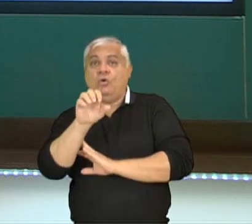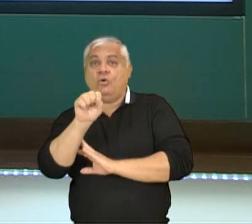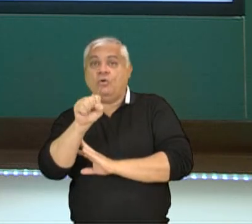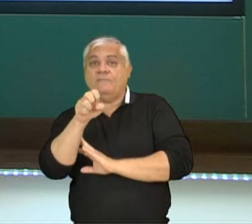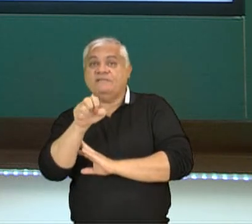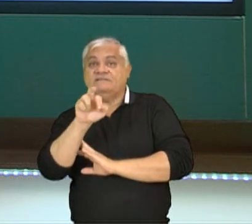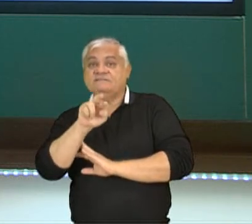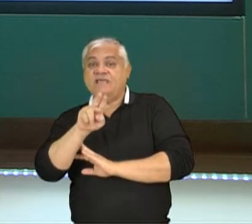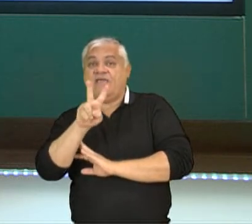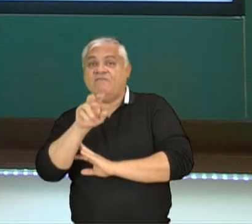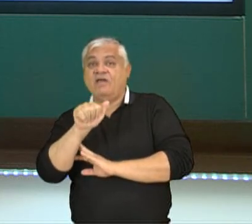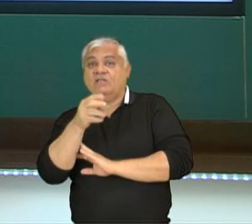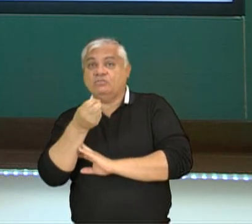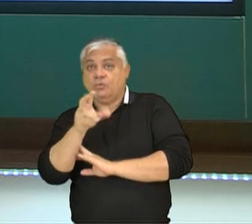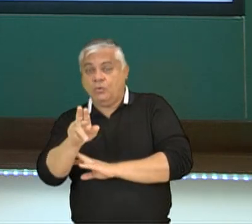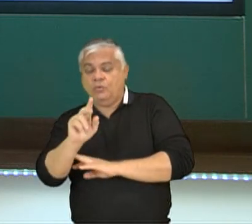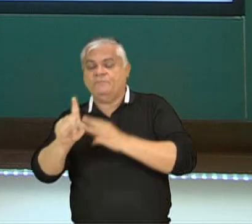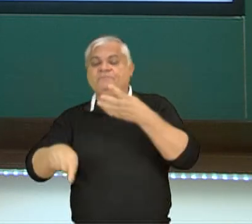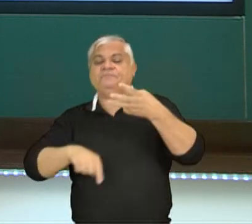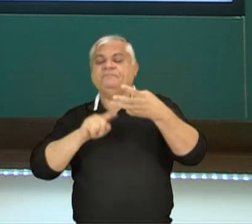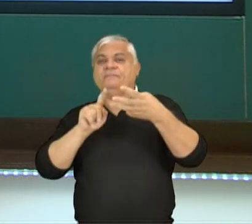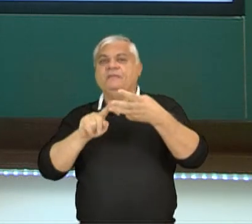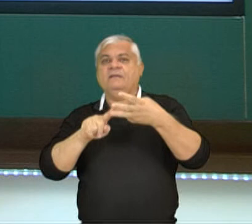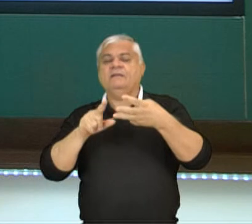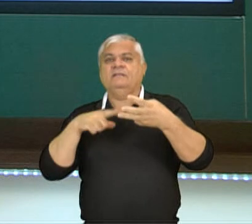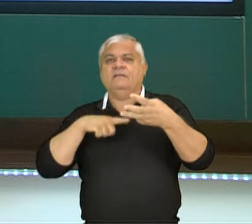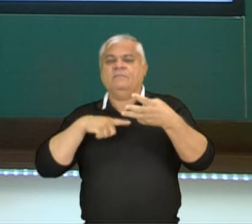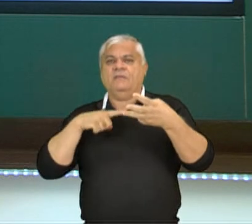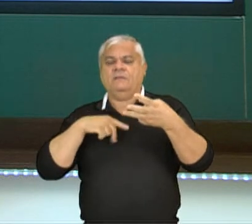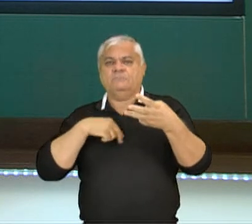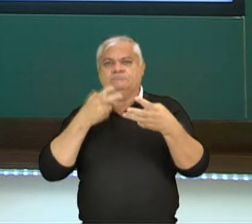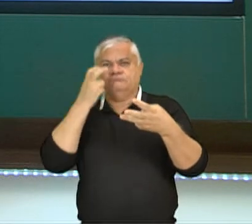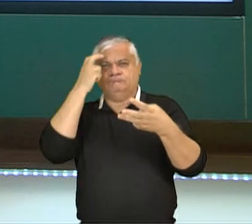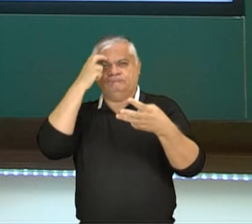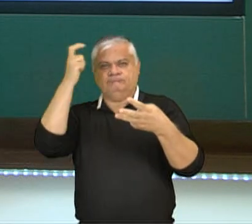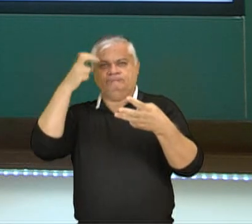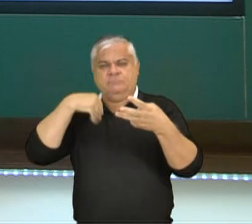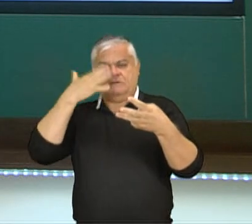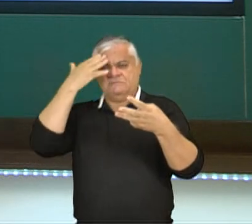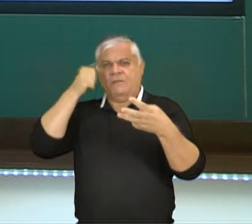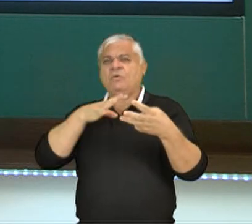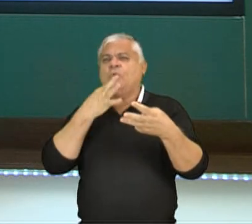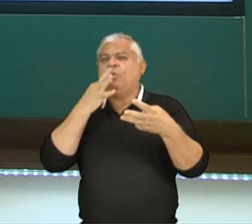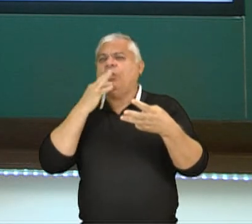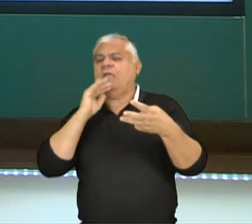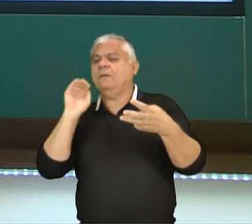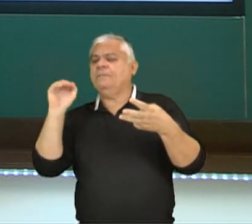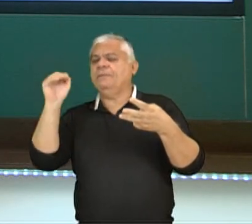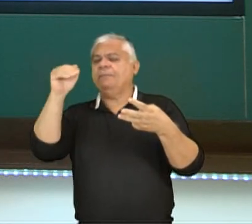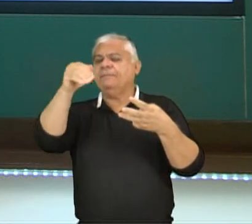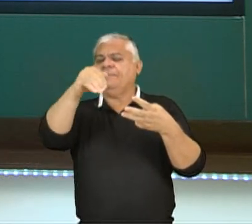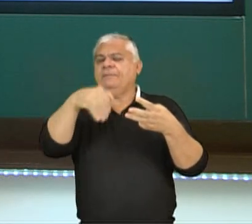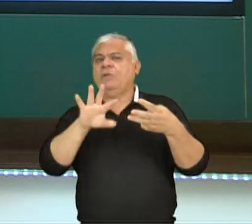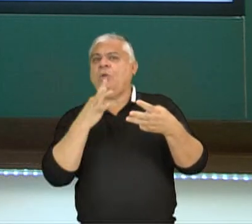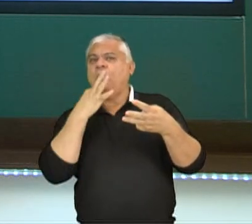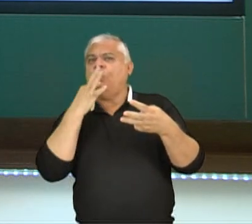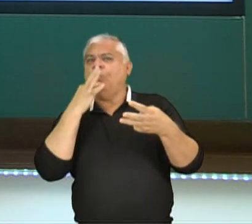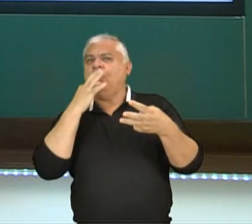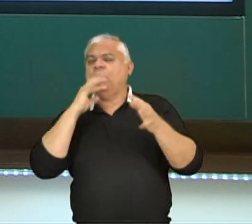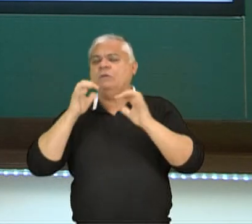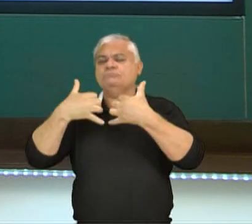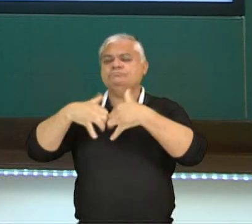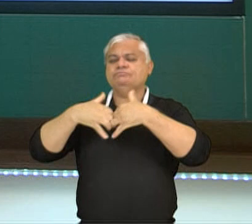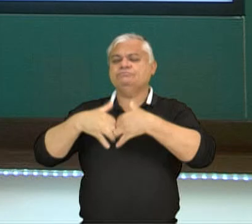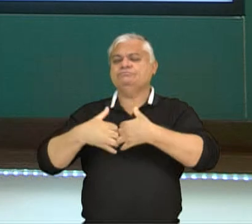terceira pessoa. Podemos ter um narrador onisciente, que é aquele que mergulha no pensamento dos personagens e explicita para o